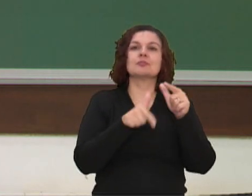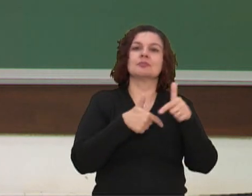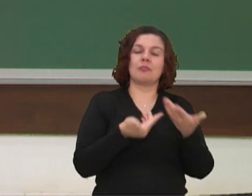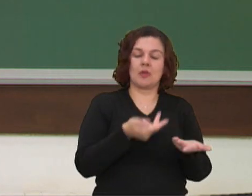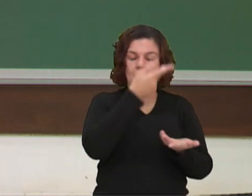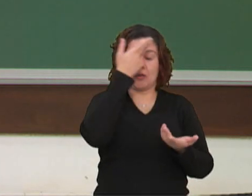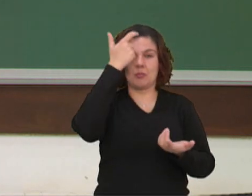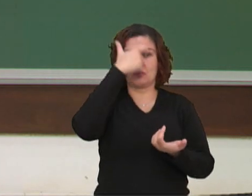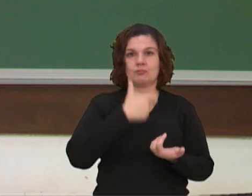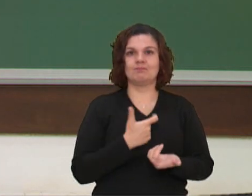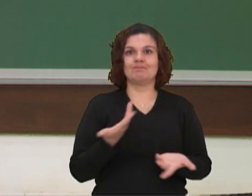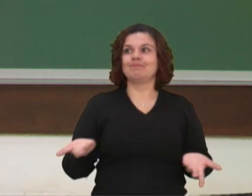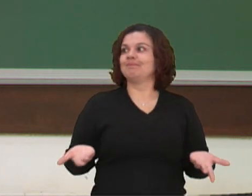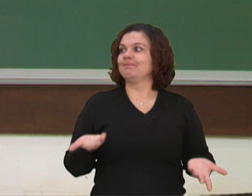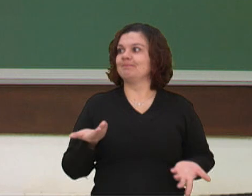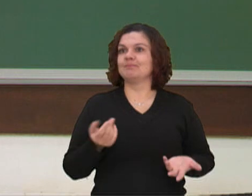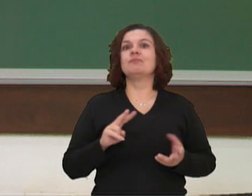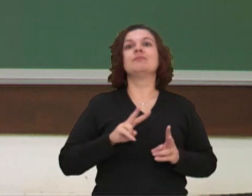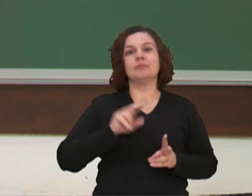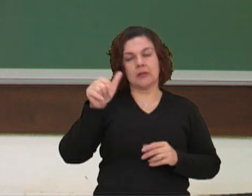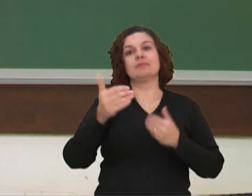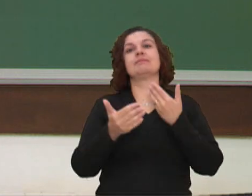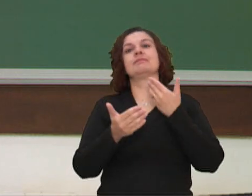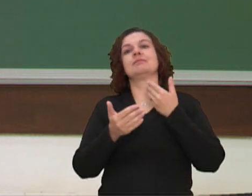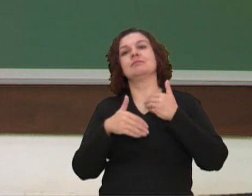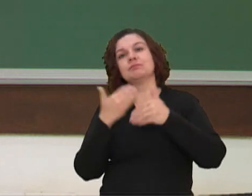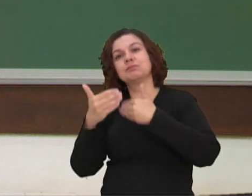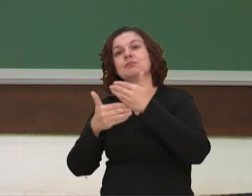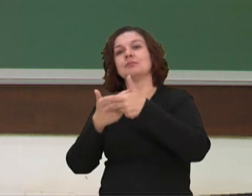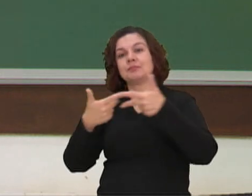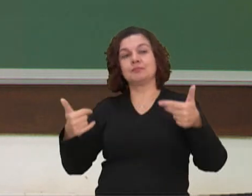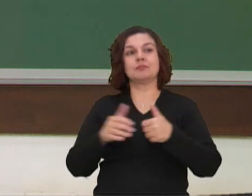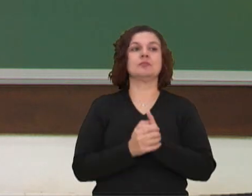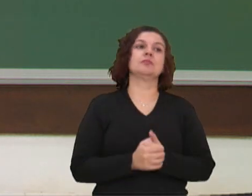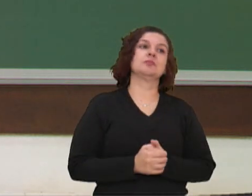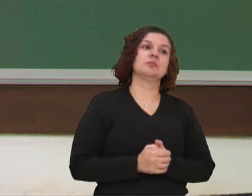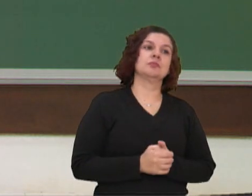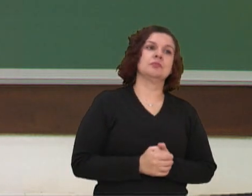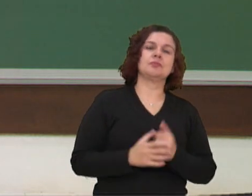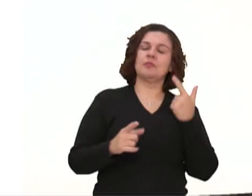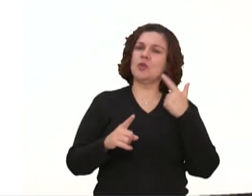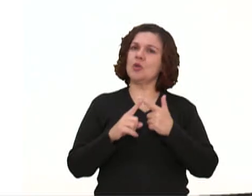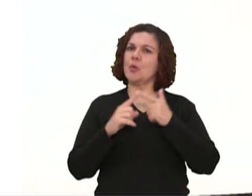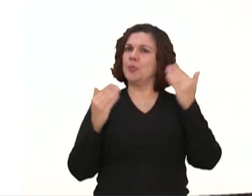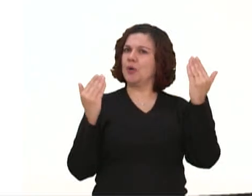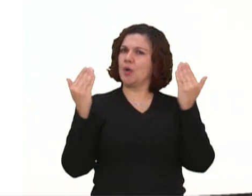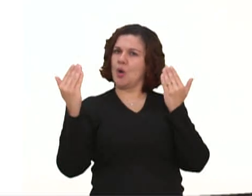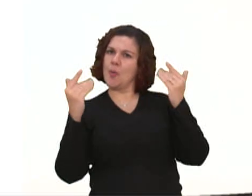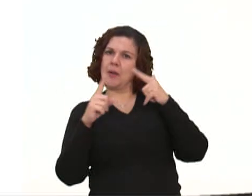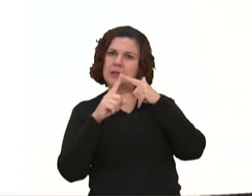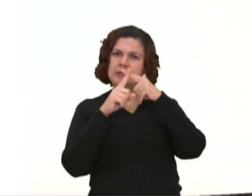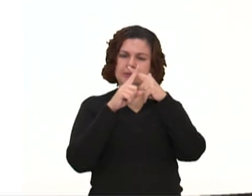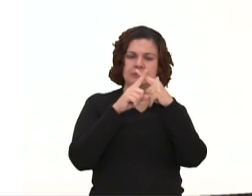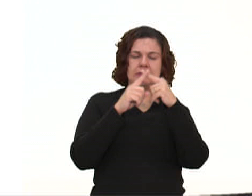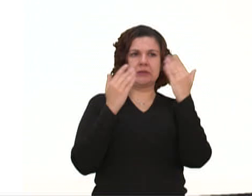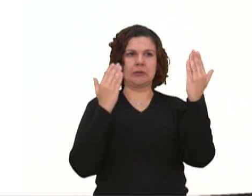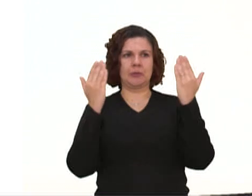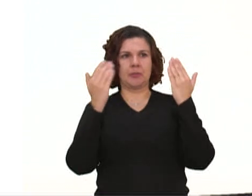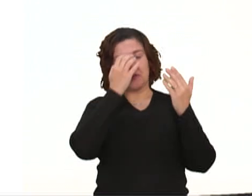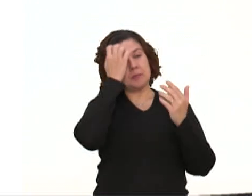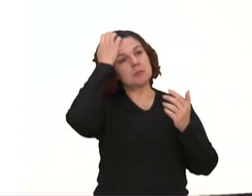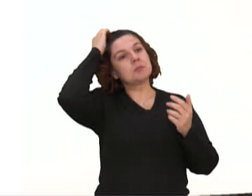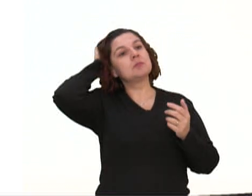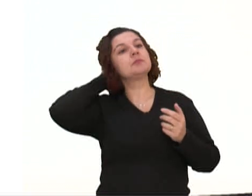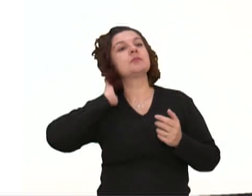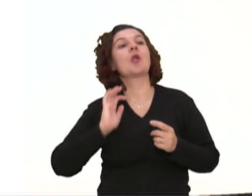essa pessoa tem que desenvolver outras capacidades. Eu trouxe a comparação aqui para a gente só ficar mais claro que